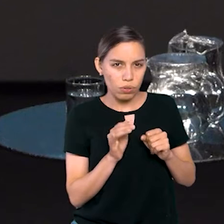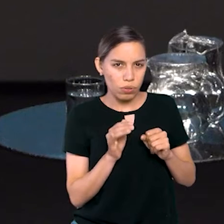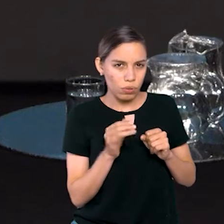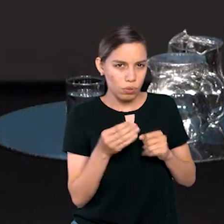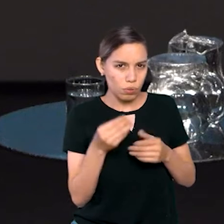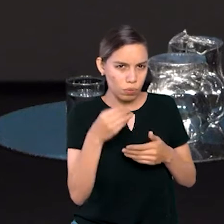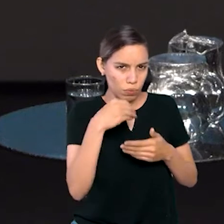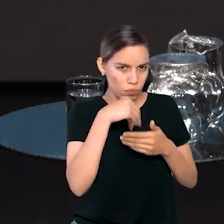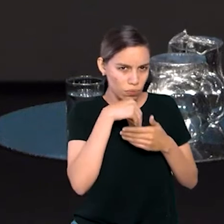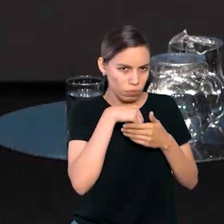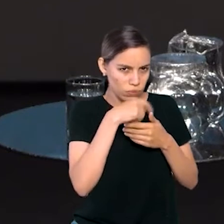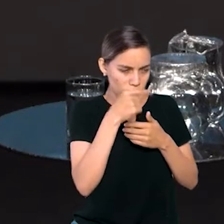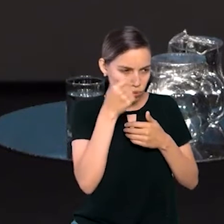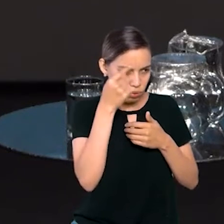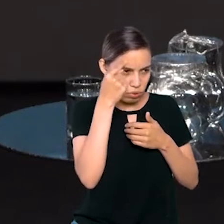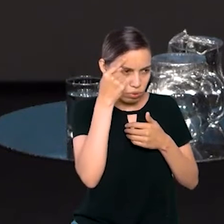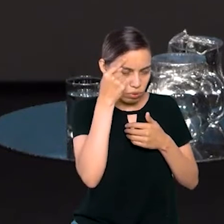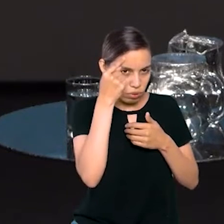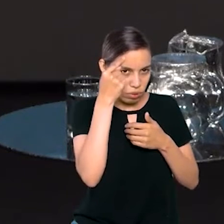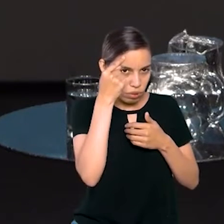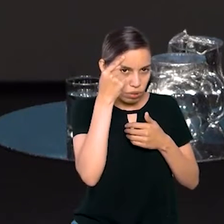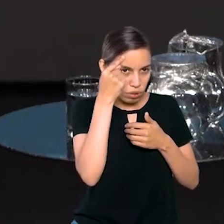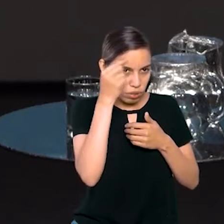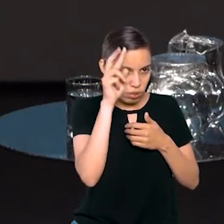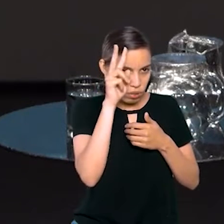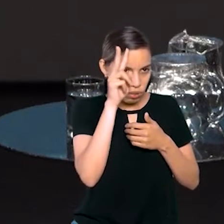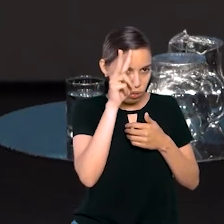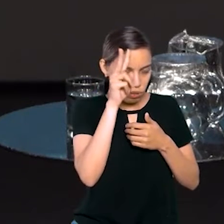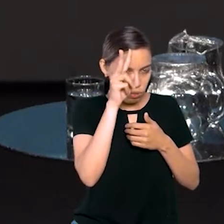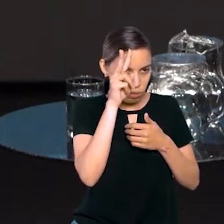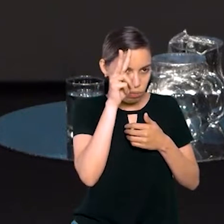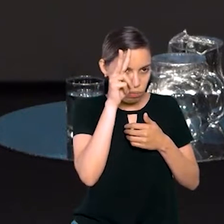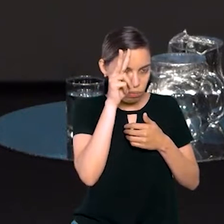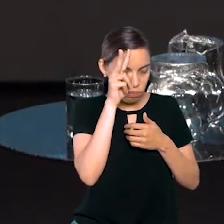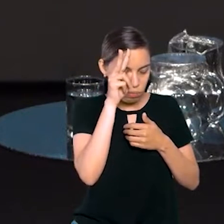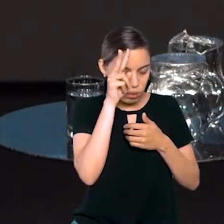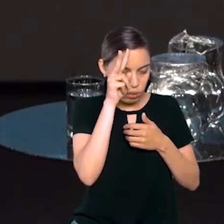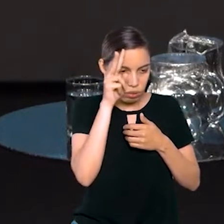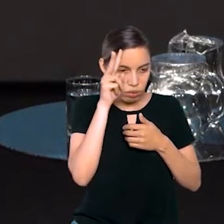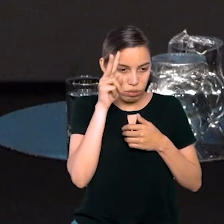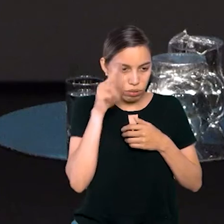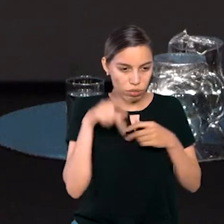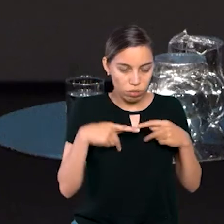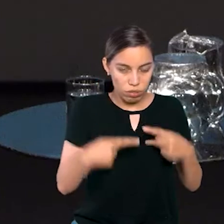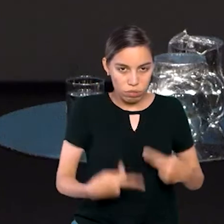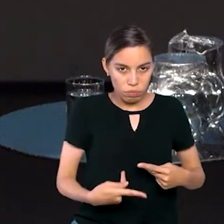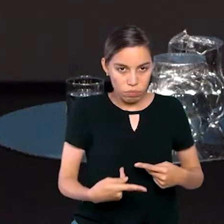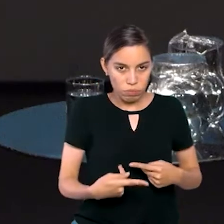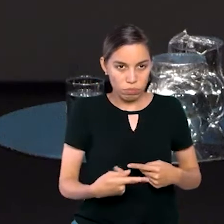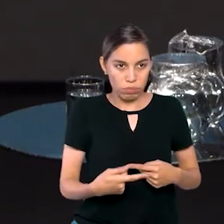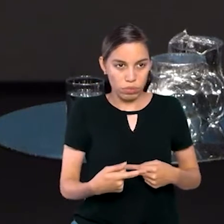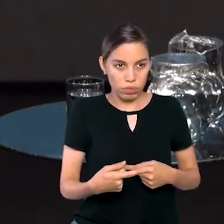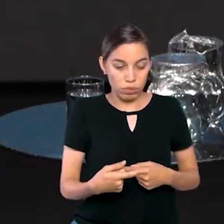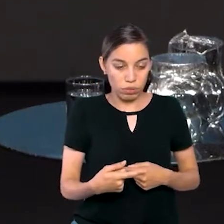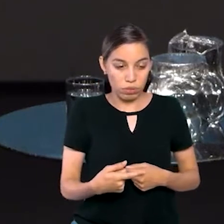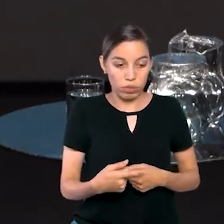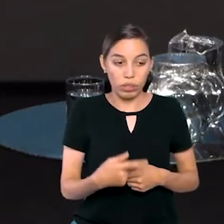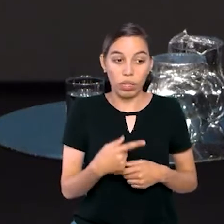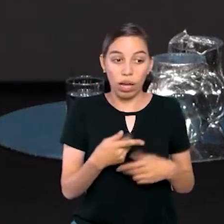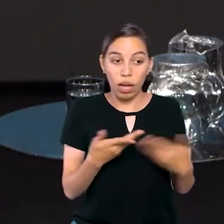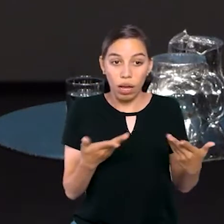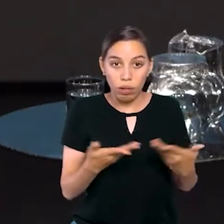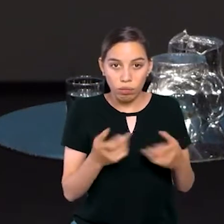nós humanos que pode nos salvar da gente mesmo num tempo de crise. Como